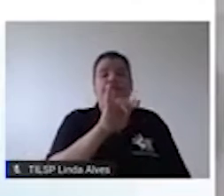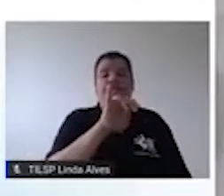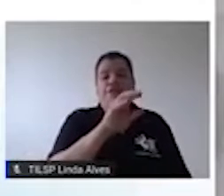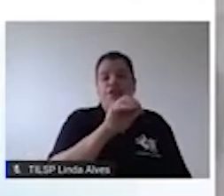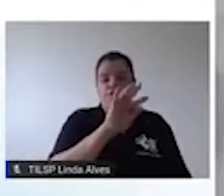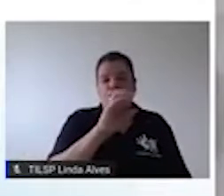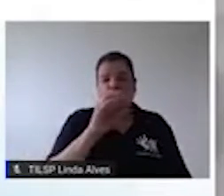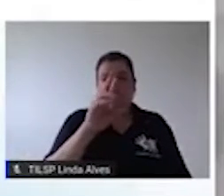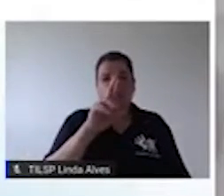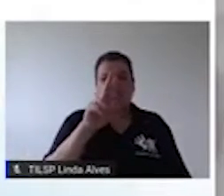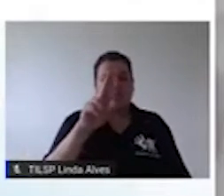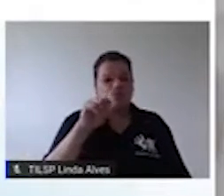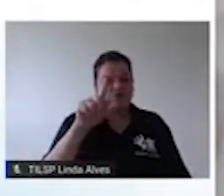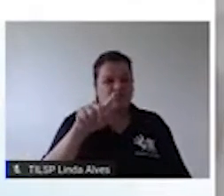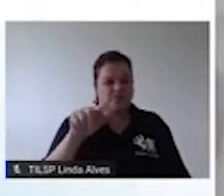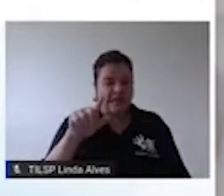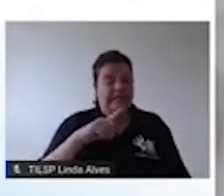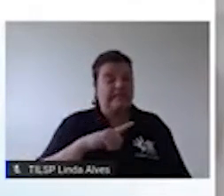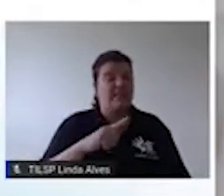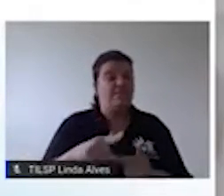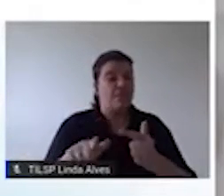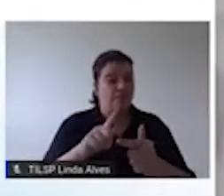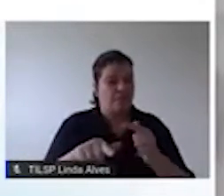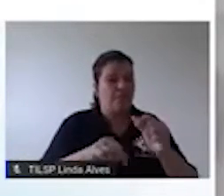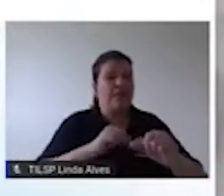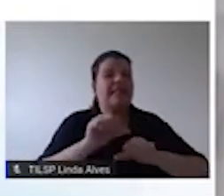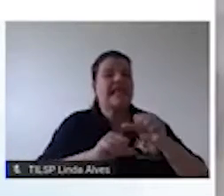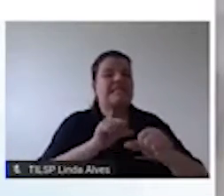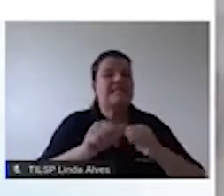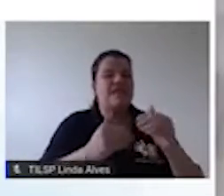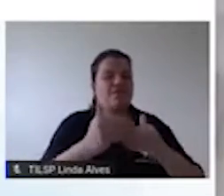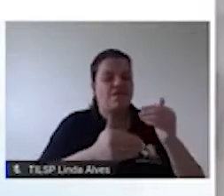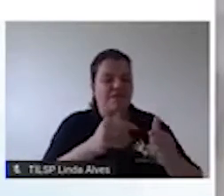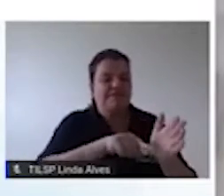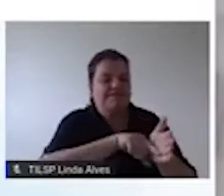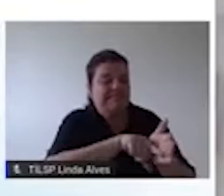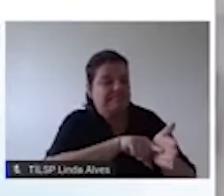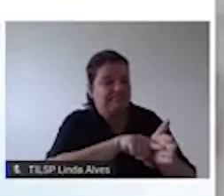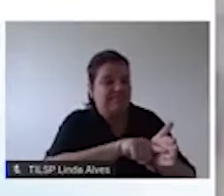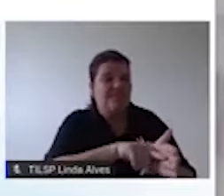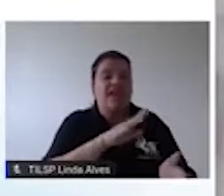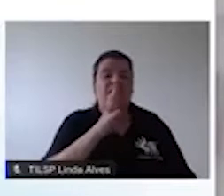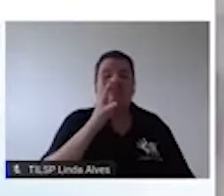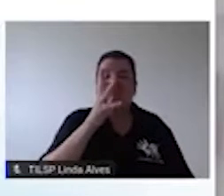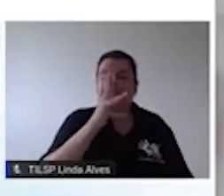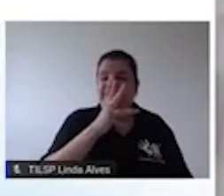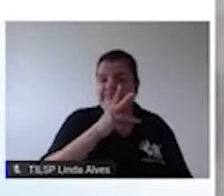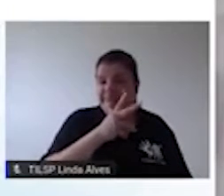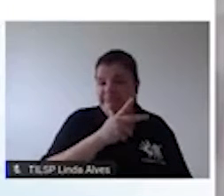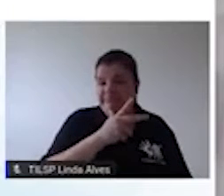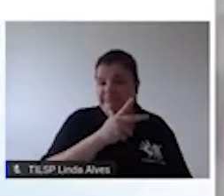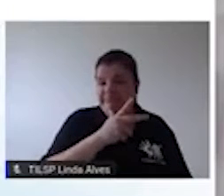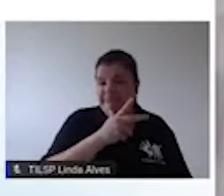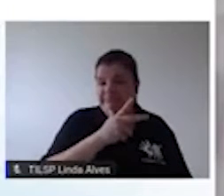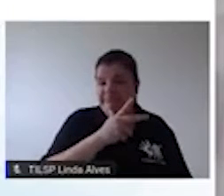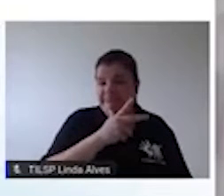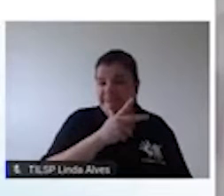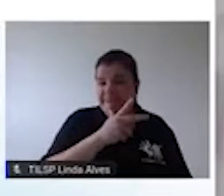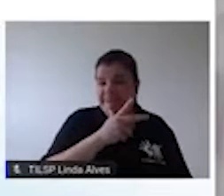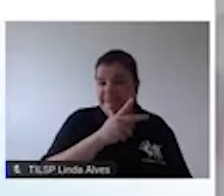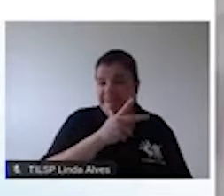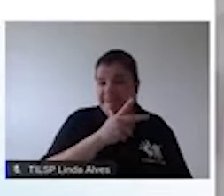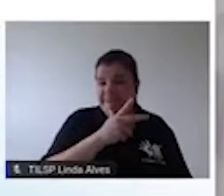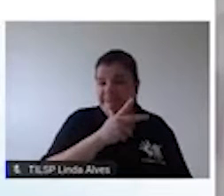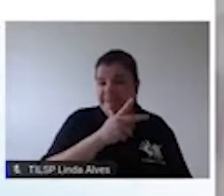teve um problema no seu desenvolvimento, não é? E que provavelmente vai ter que estender um pouco